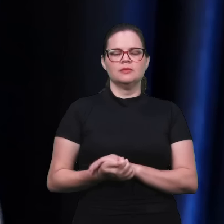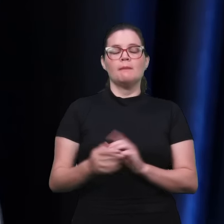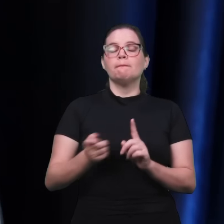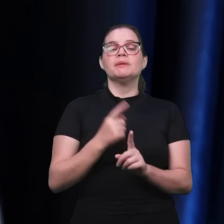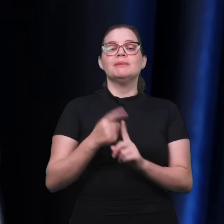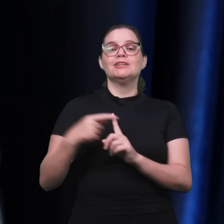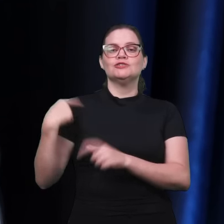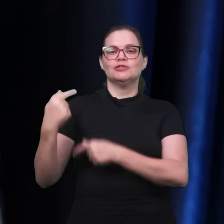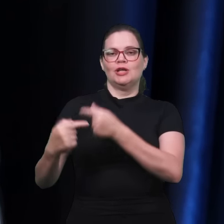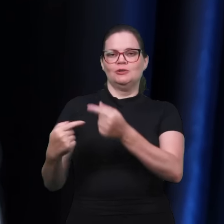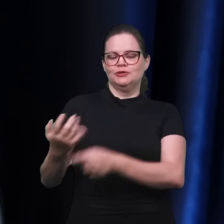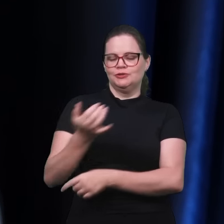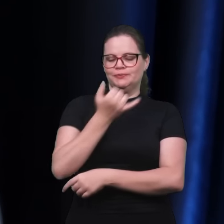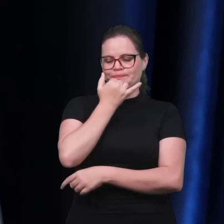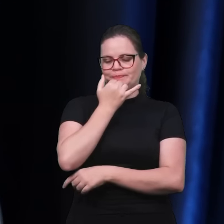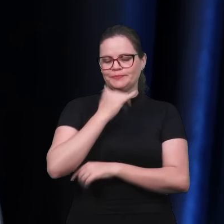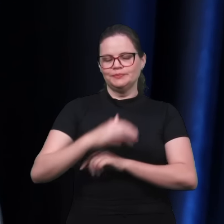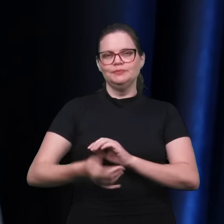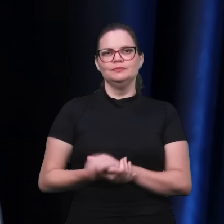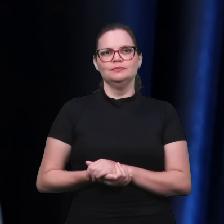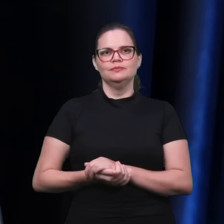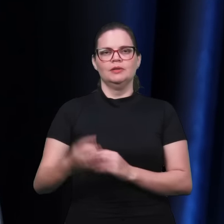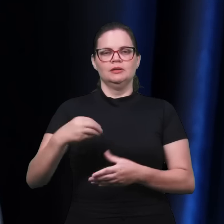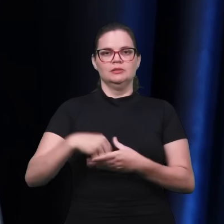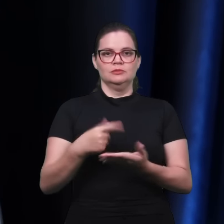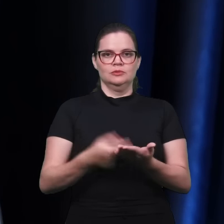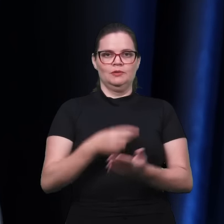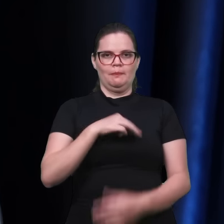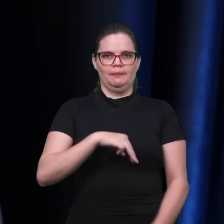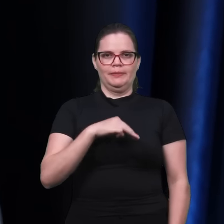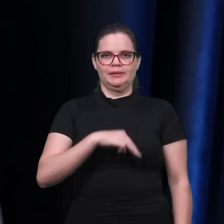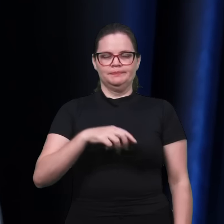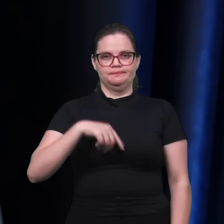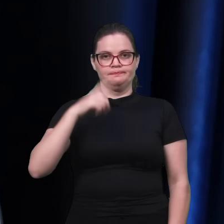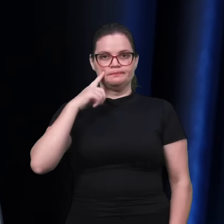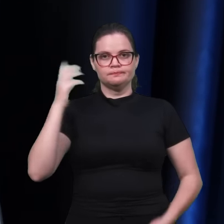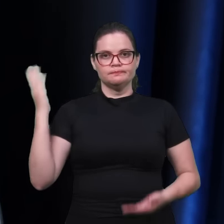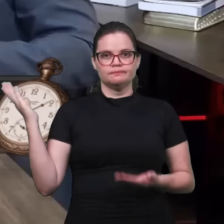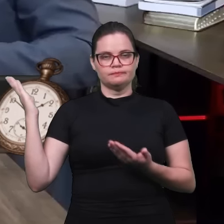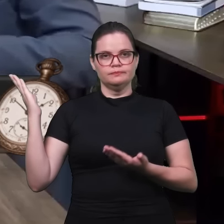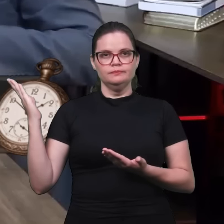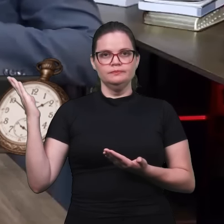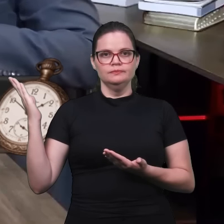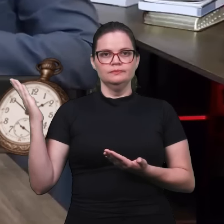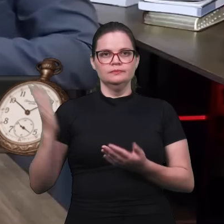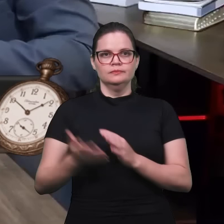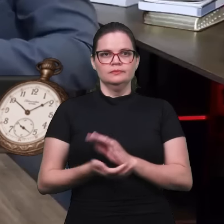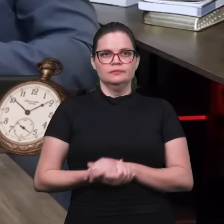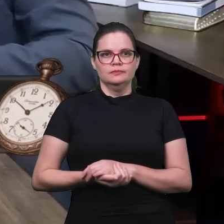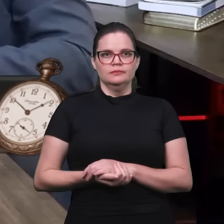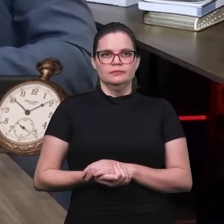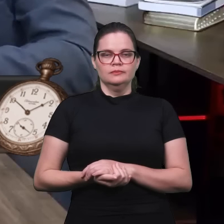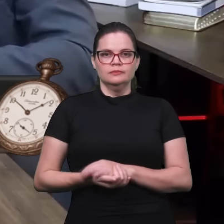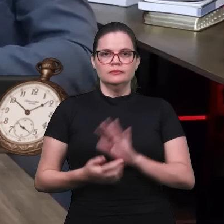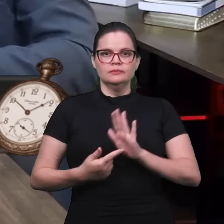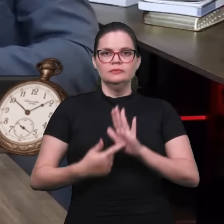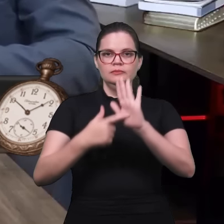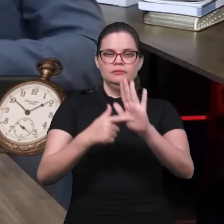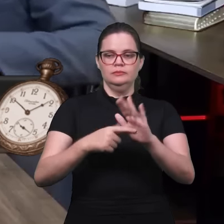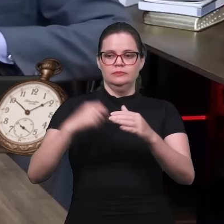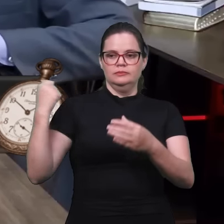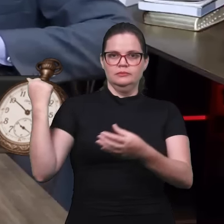A genealogia de Mateus, como está no quadro, no próximo quadro, mostra já desde Abraão